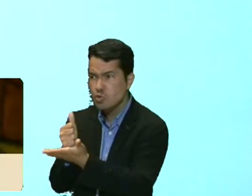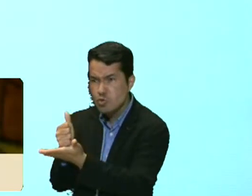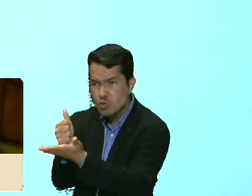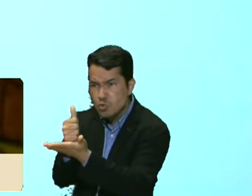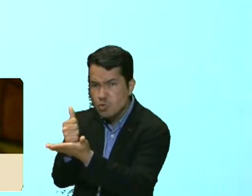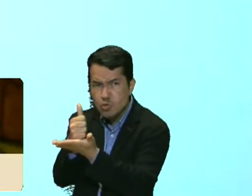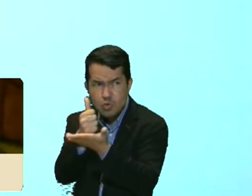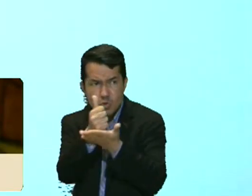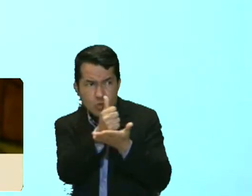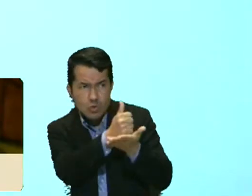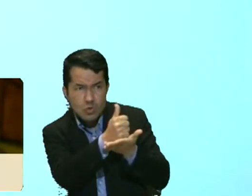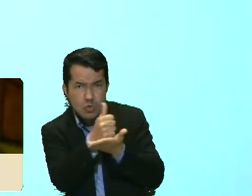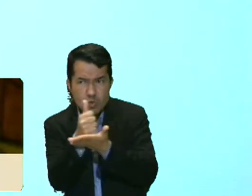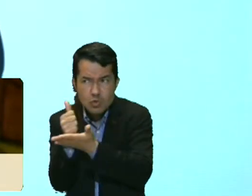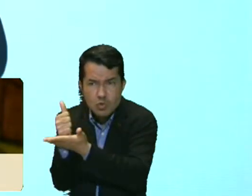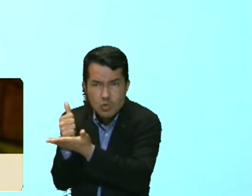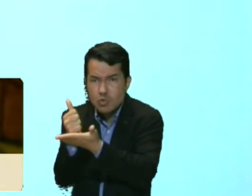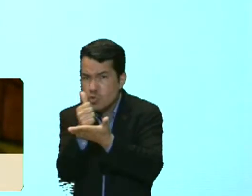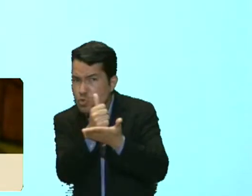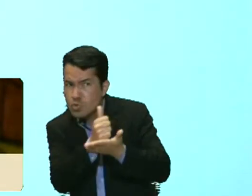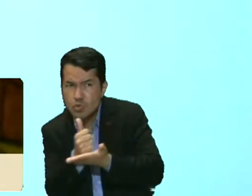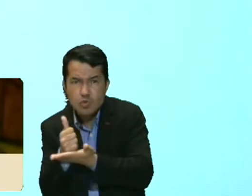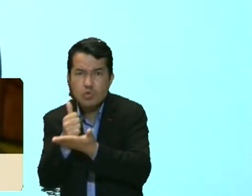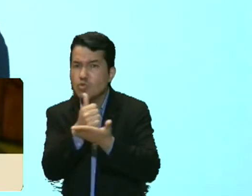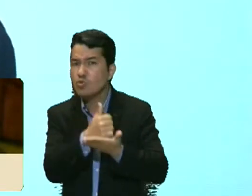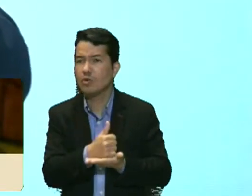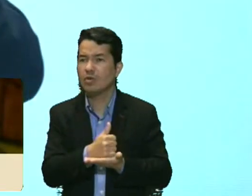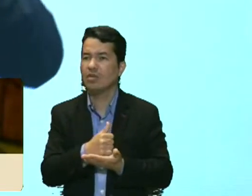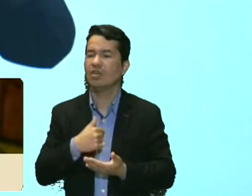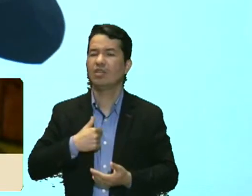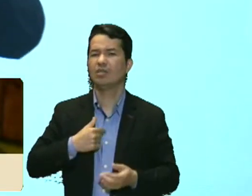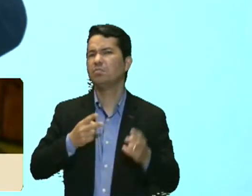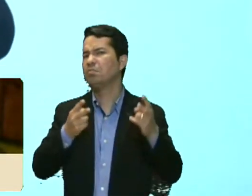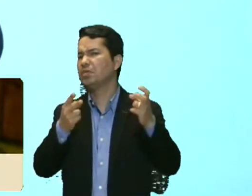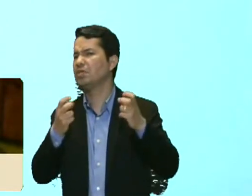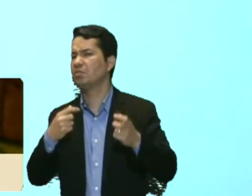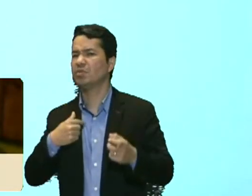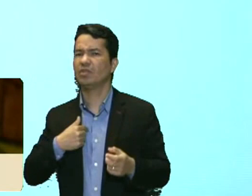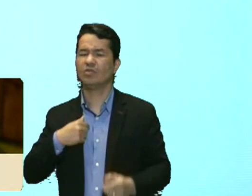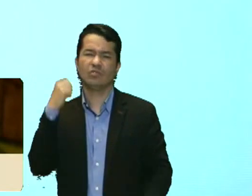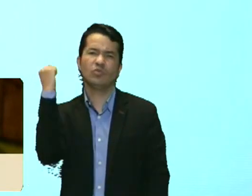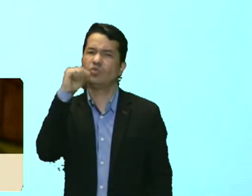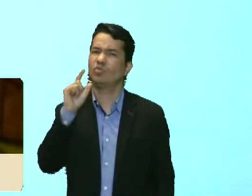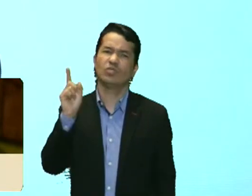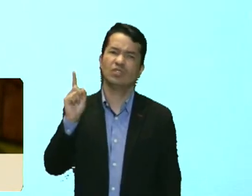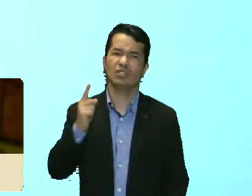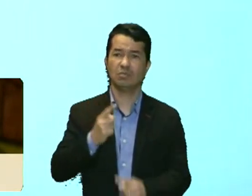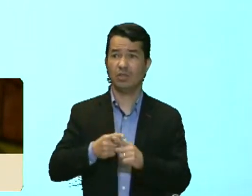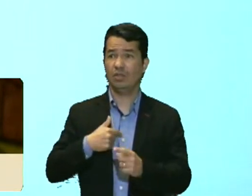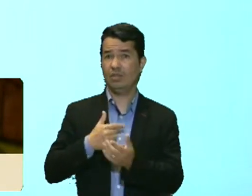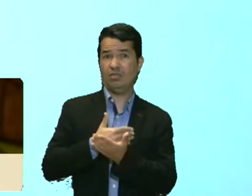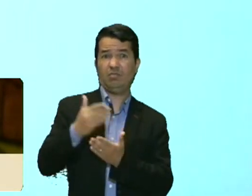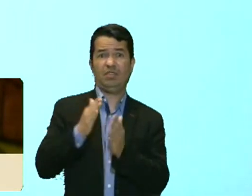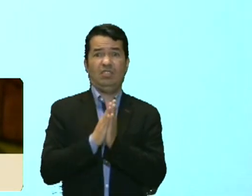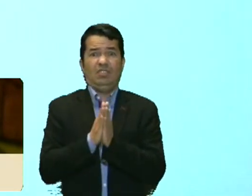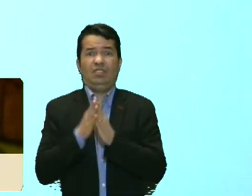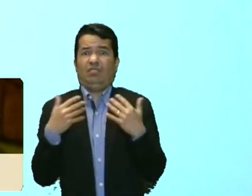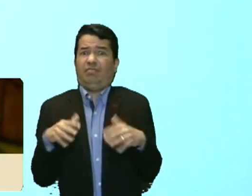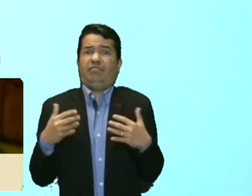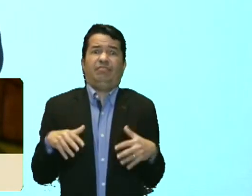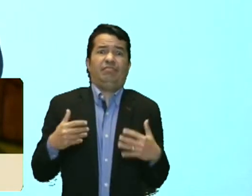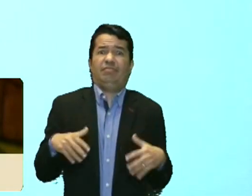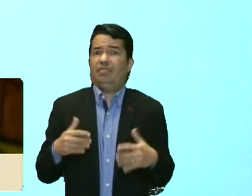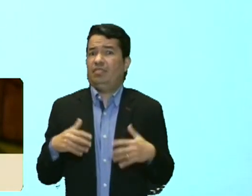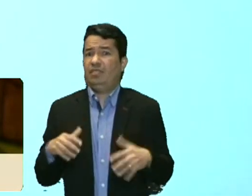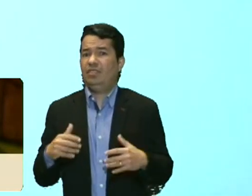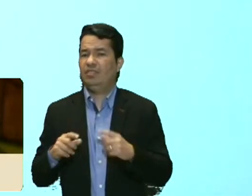vai funcionando no meu controle. E aí eu começo a ficar preocupado. E essa ansiedade vai tomando conta. Aí você imagina aqueles